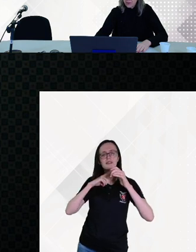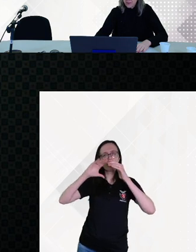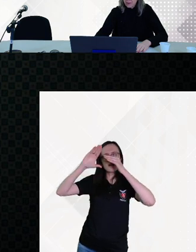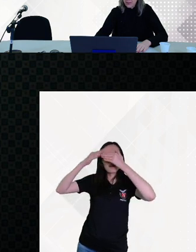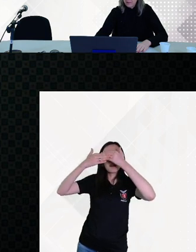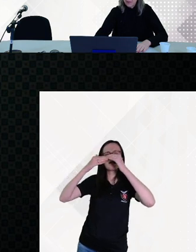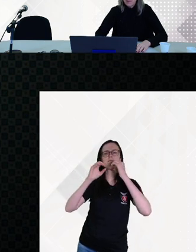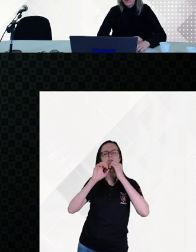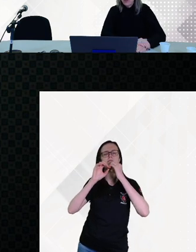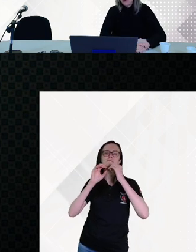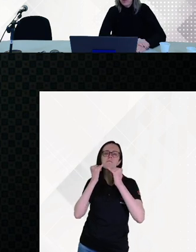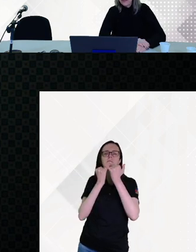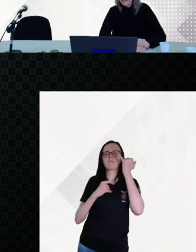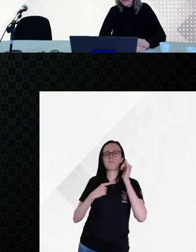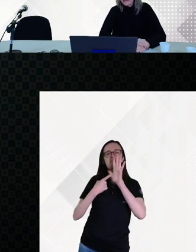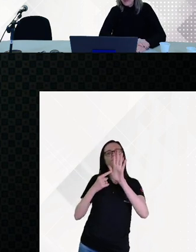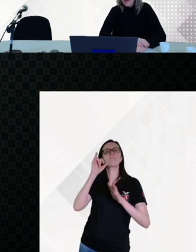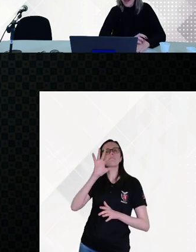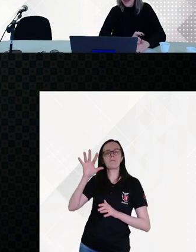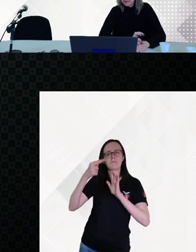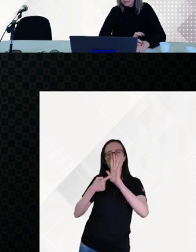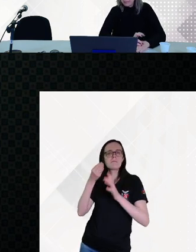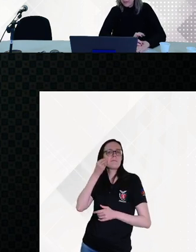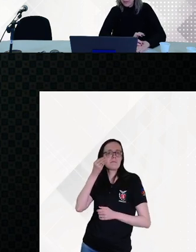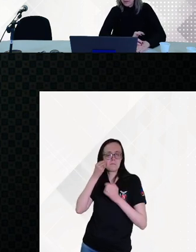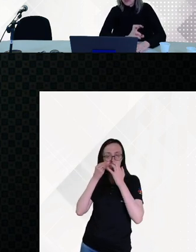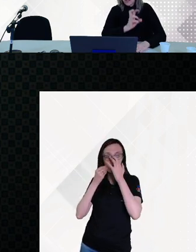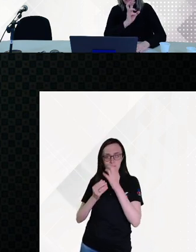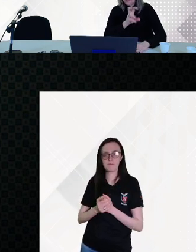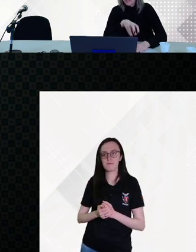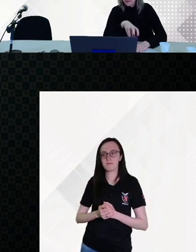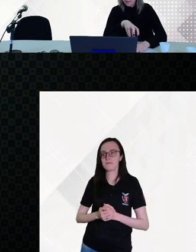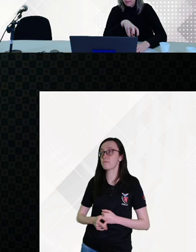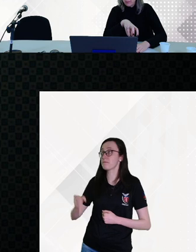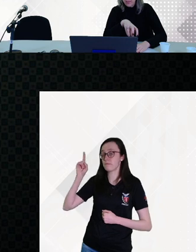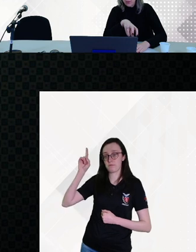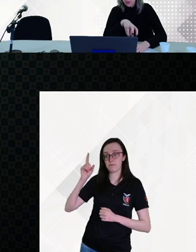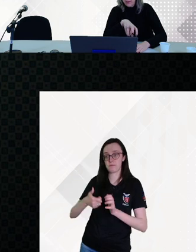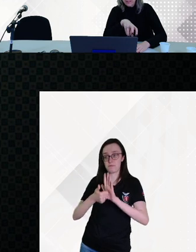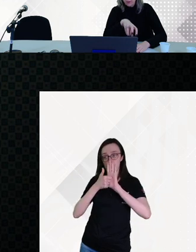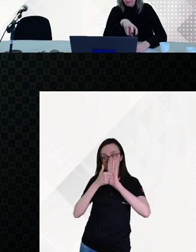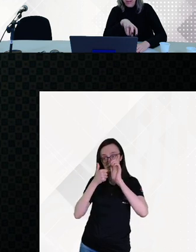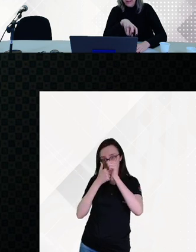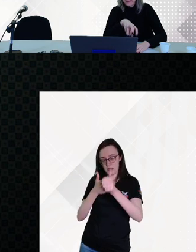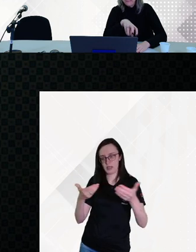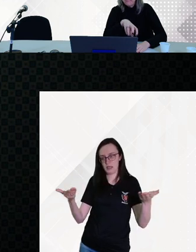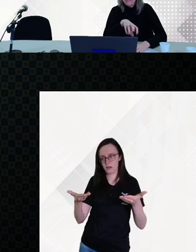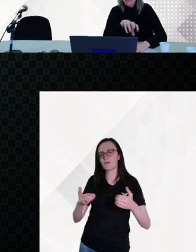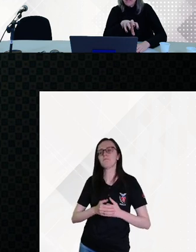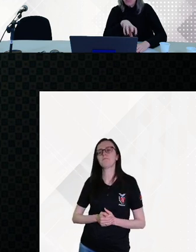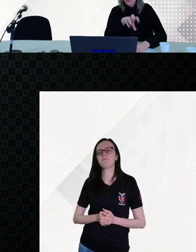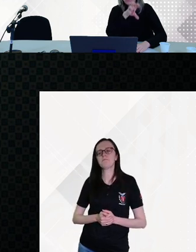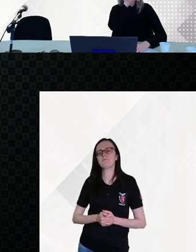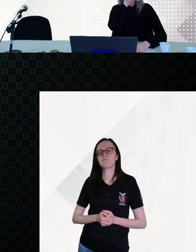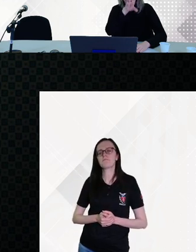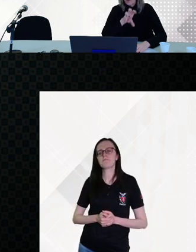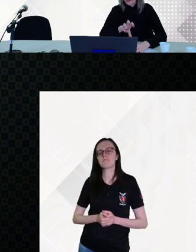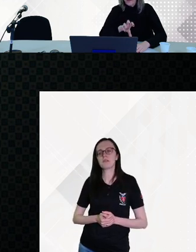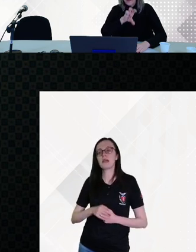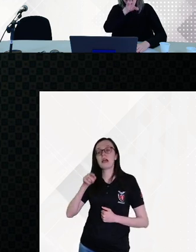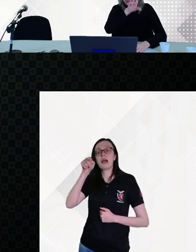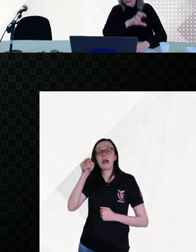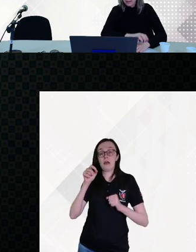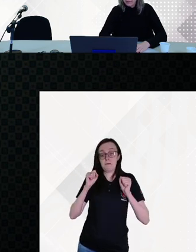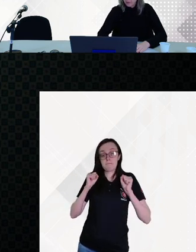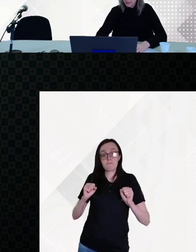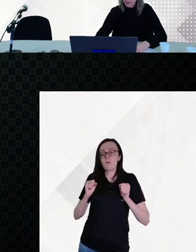Ah, deixa eu ver se eu tenho aqui uma foto. Ó. Então, aqui há uma região mais lombar, né? Mas pode haver em